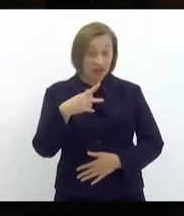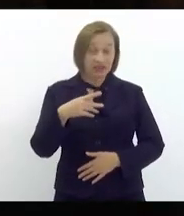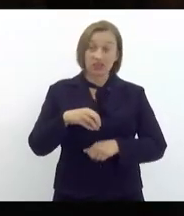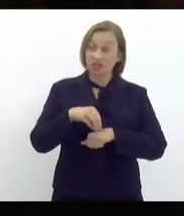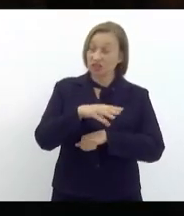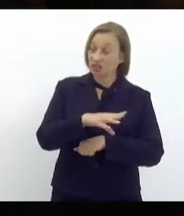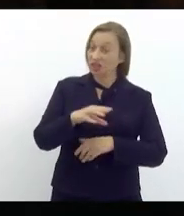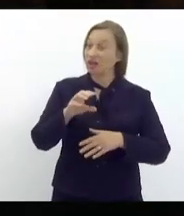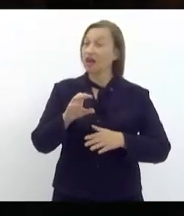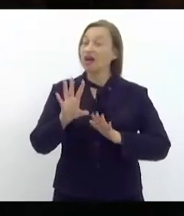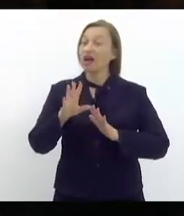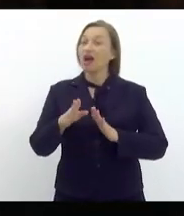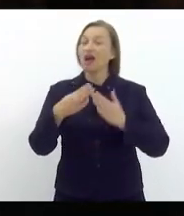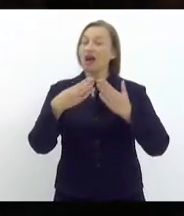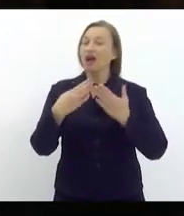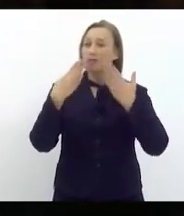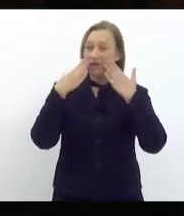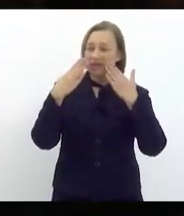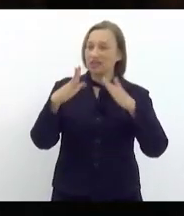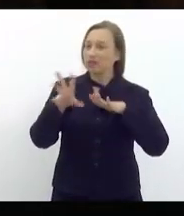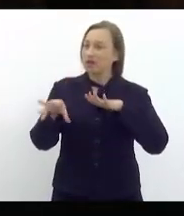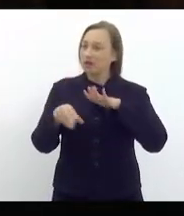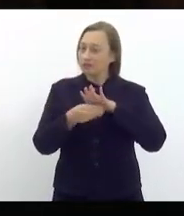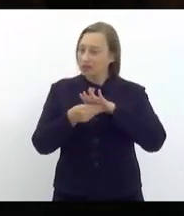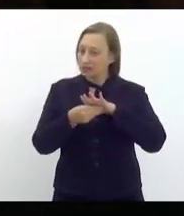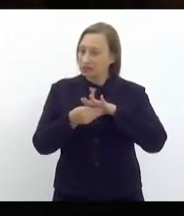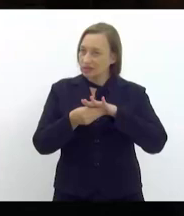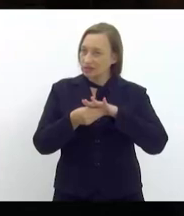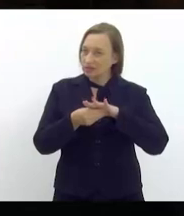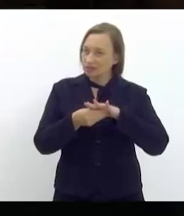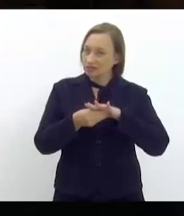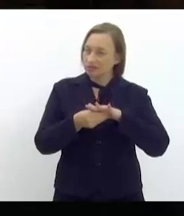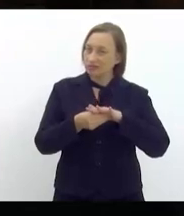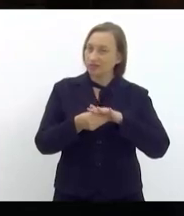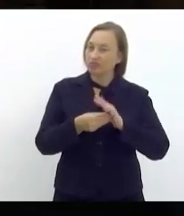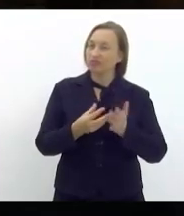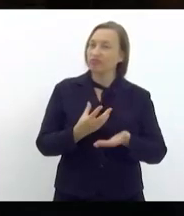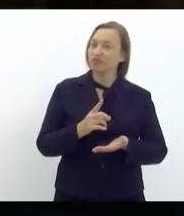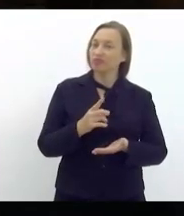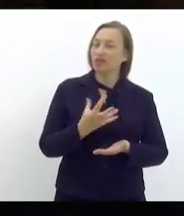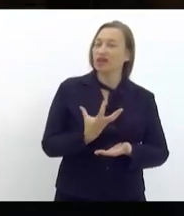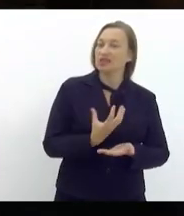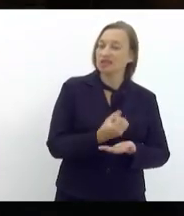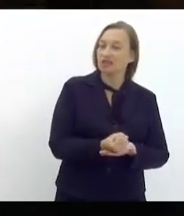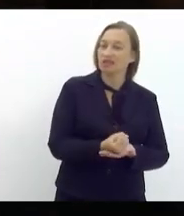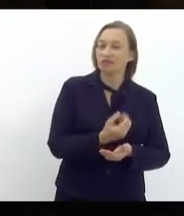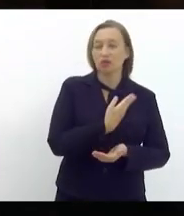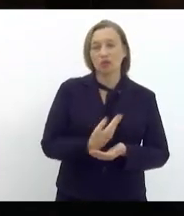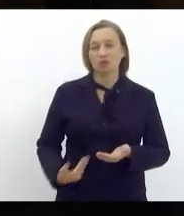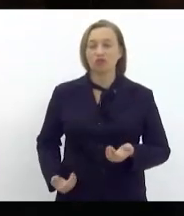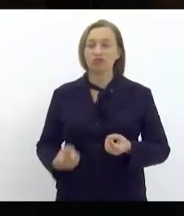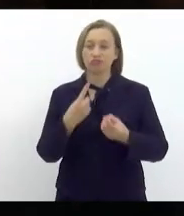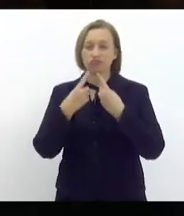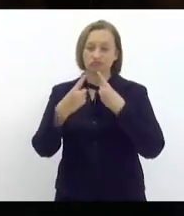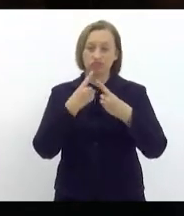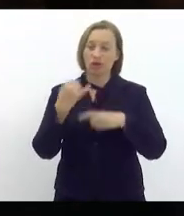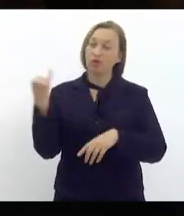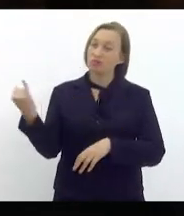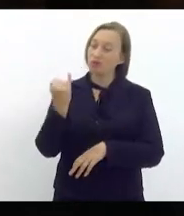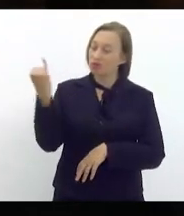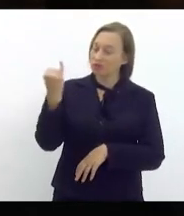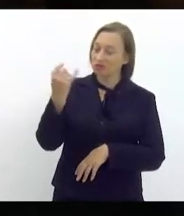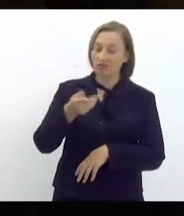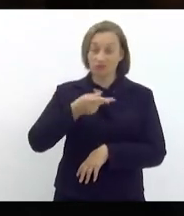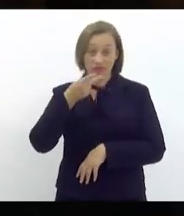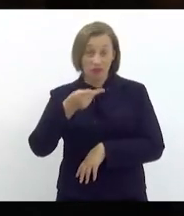as emendas que apresentamos e que não foram acolhidas pelo governo no debate e é importante dizer para